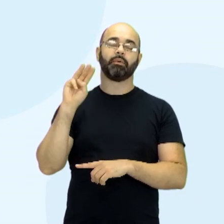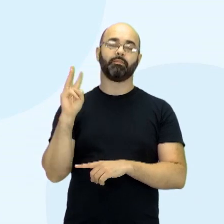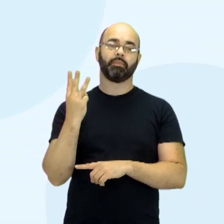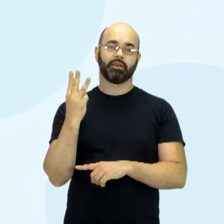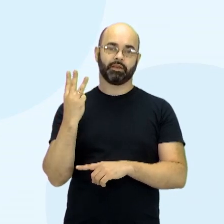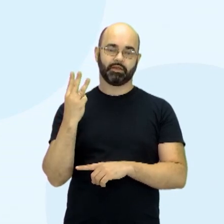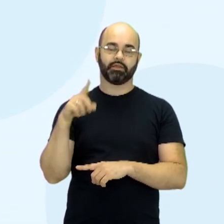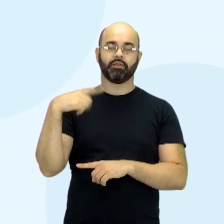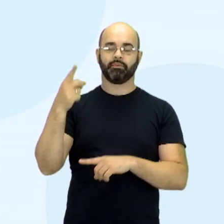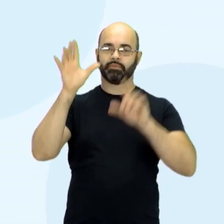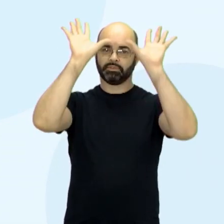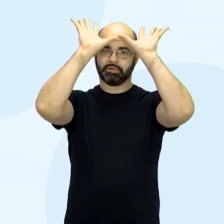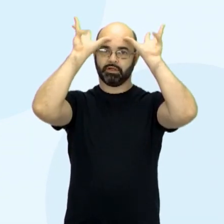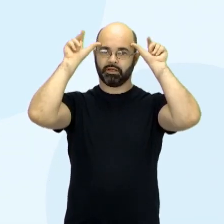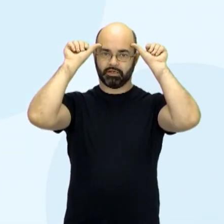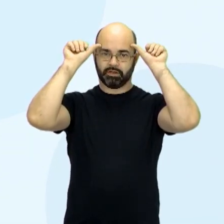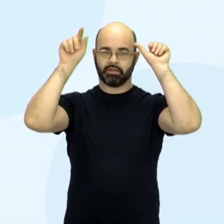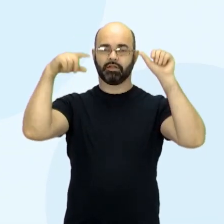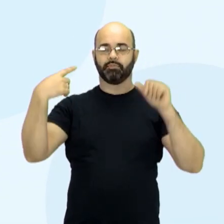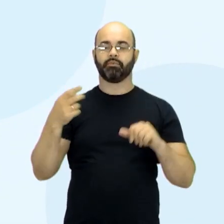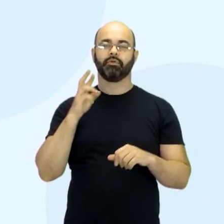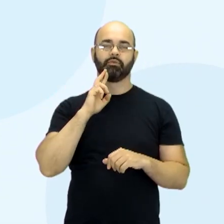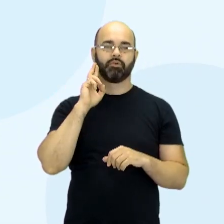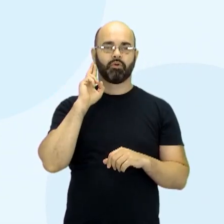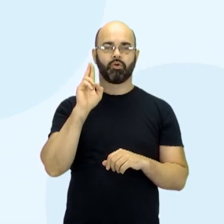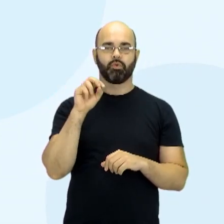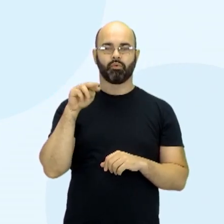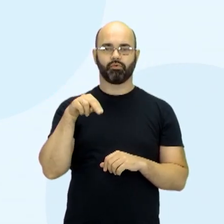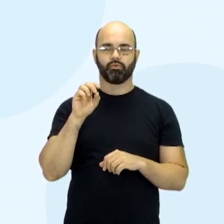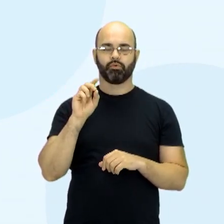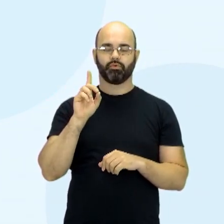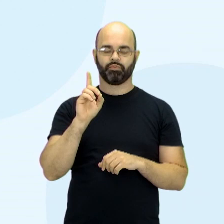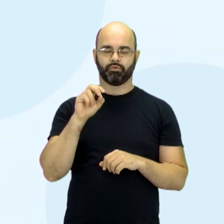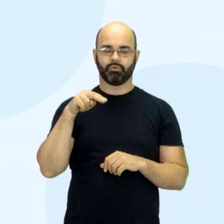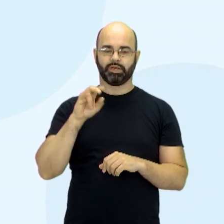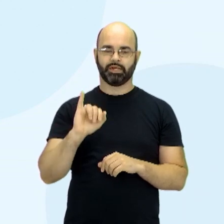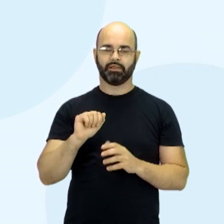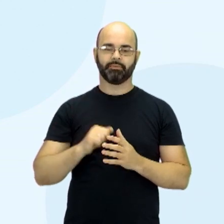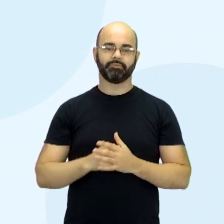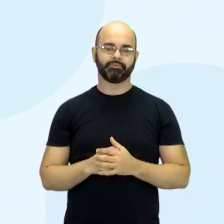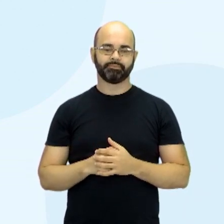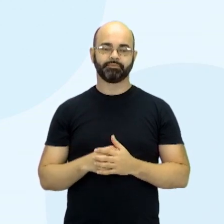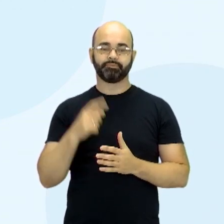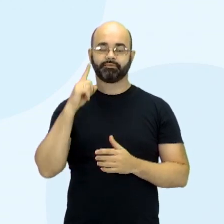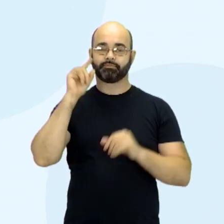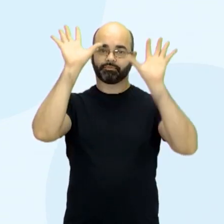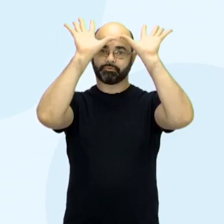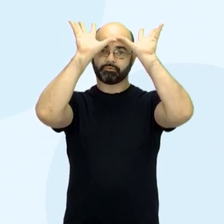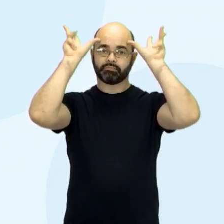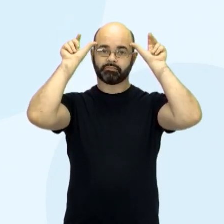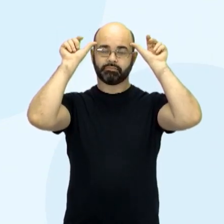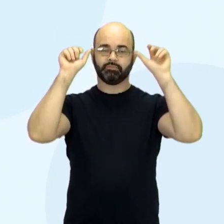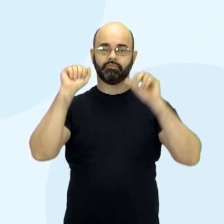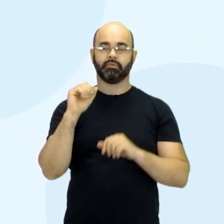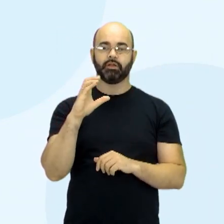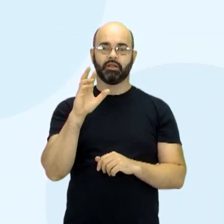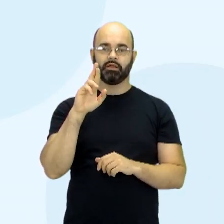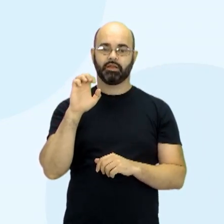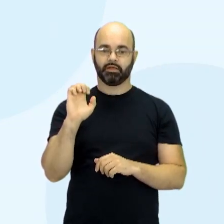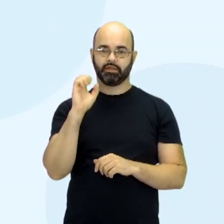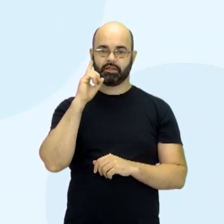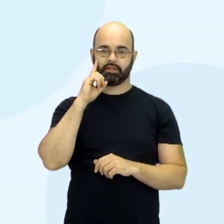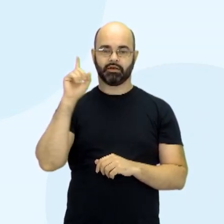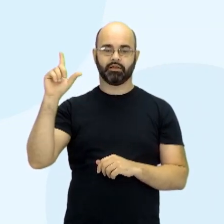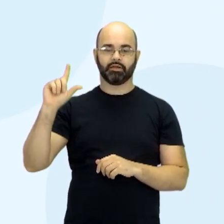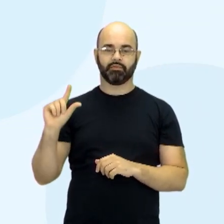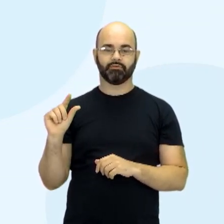o Acre e aí Rondônia, né, lembrando que a região do Acre é mais a parte aí de Seringueiras,